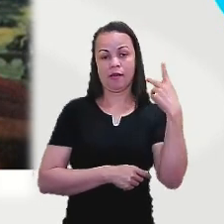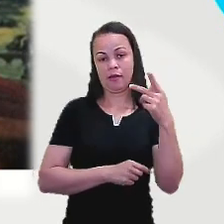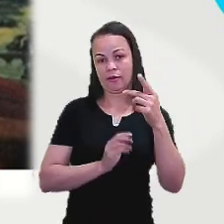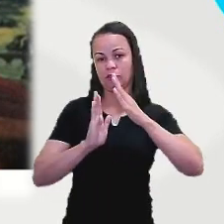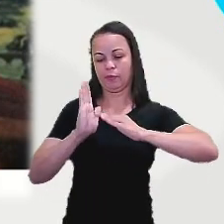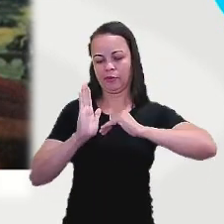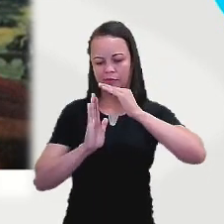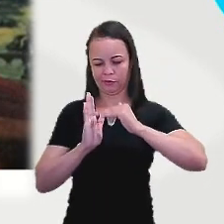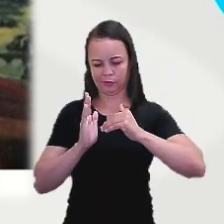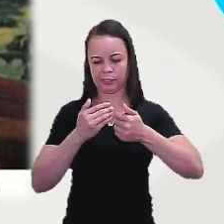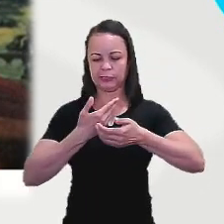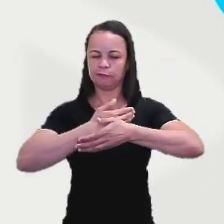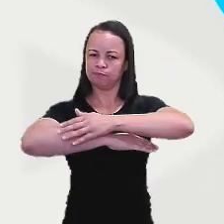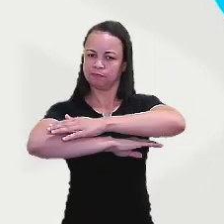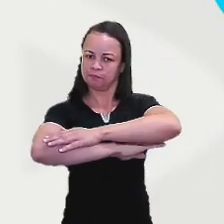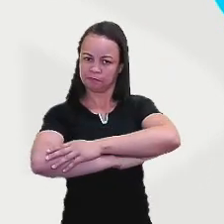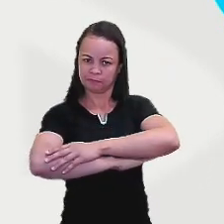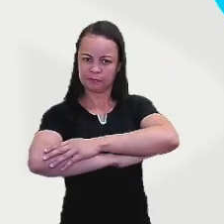pintura.